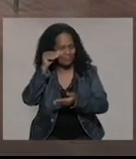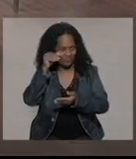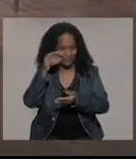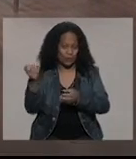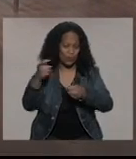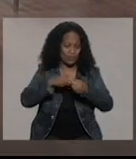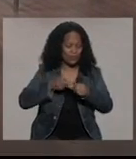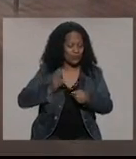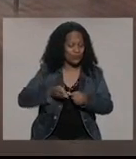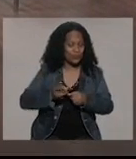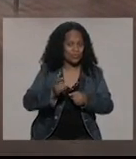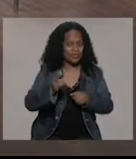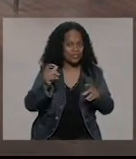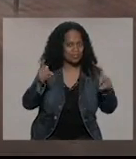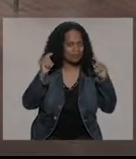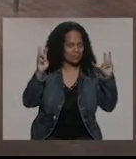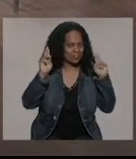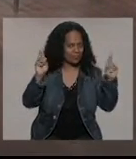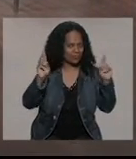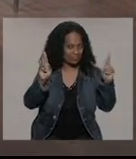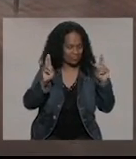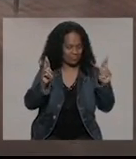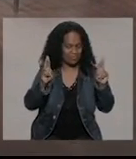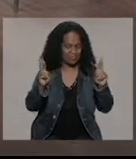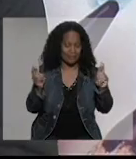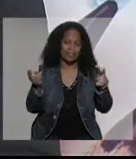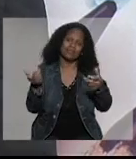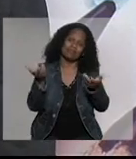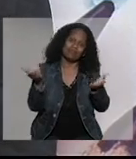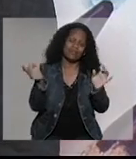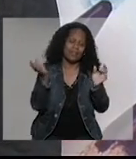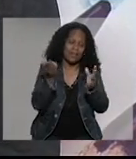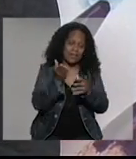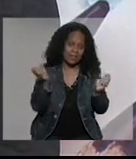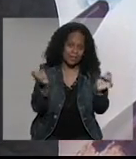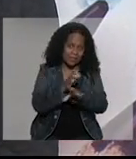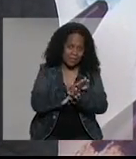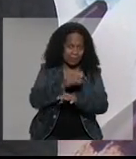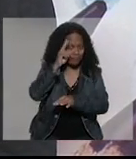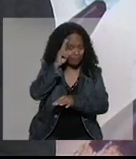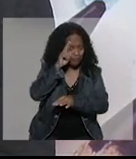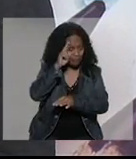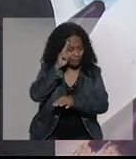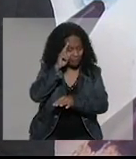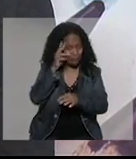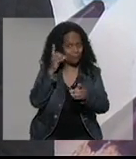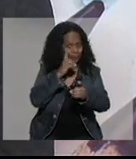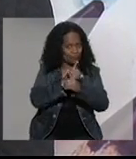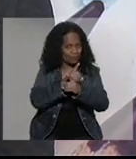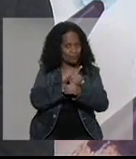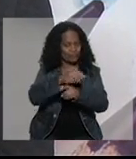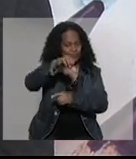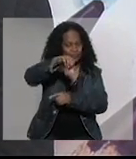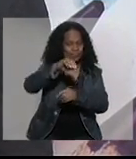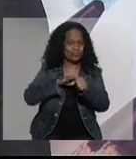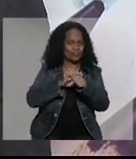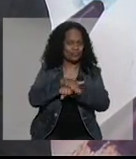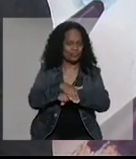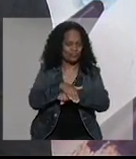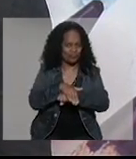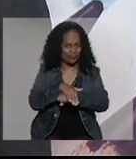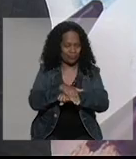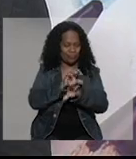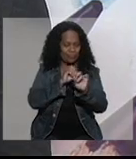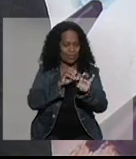curiosa. Voltem sempre e sucesso. O nosso programa fica por aqui. Na segunda-feira que vem nós temos encontro marcado